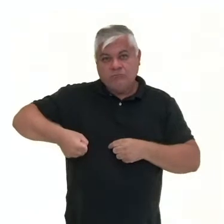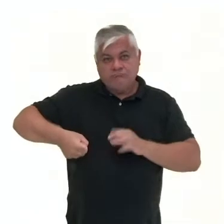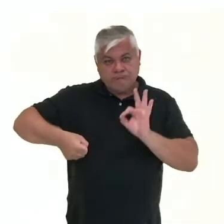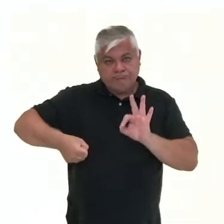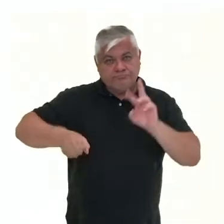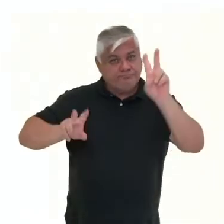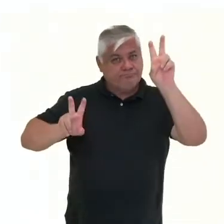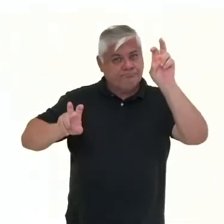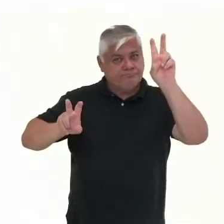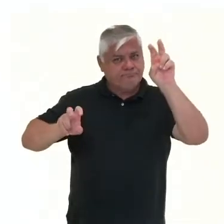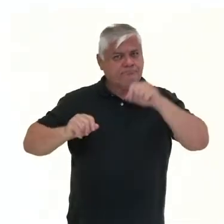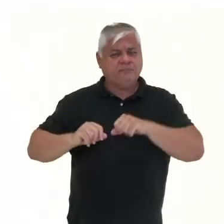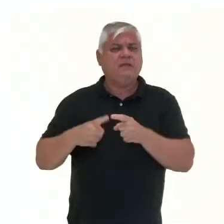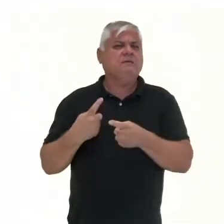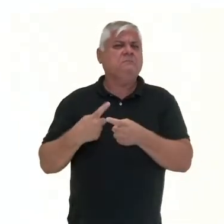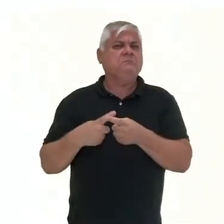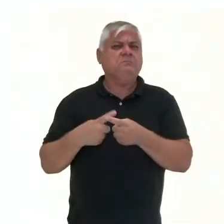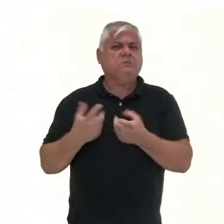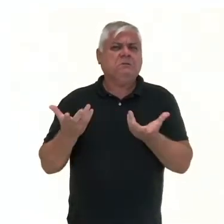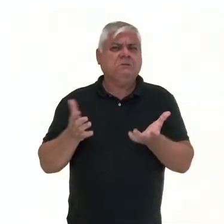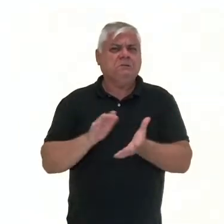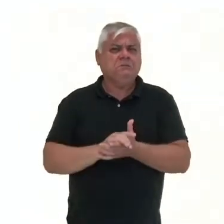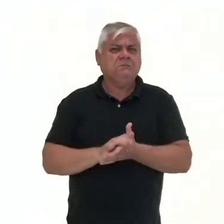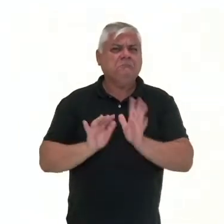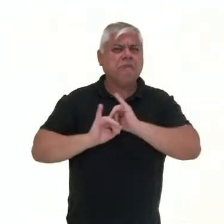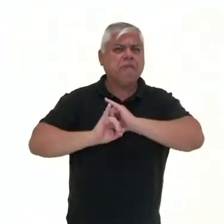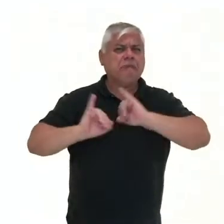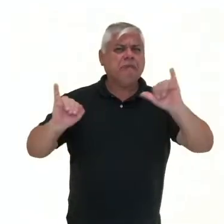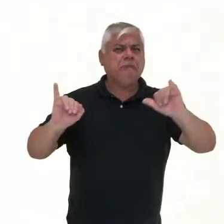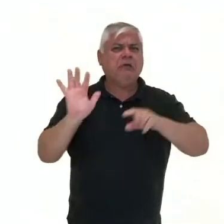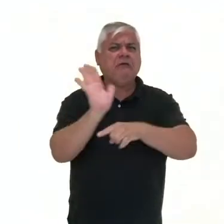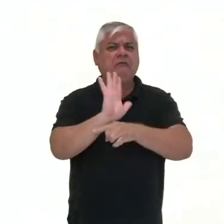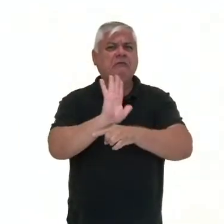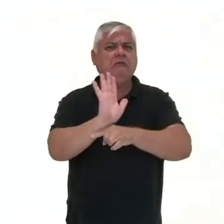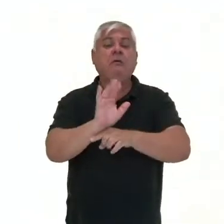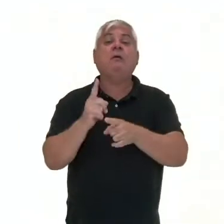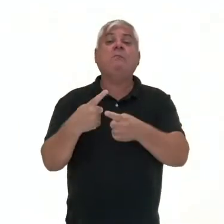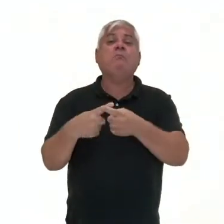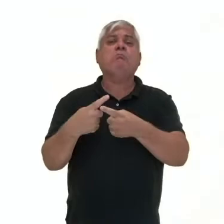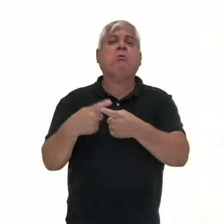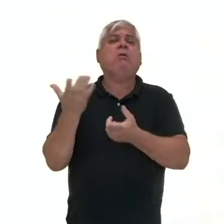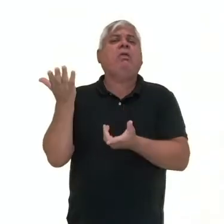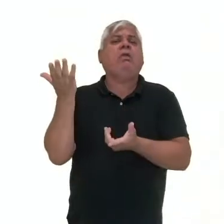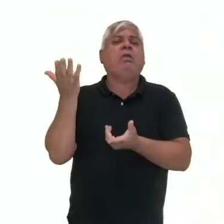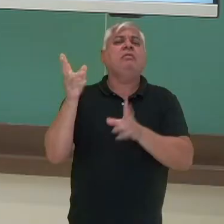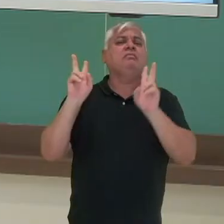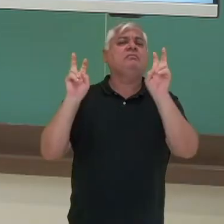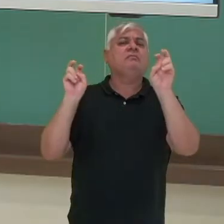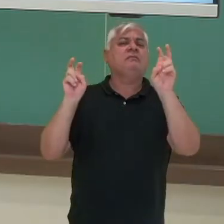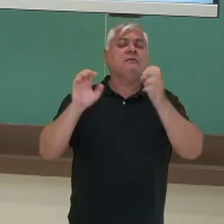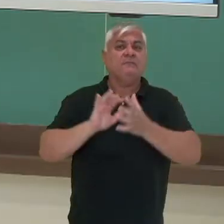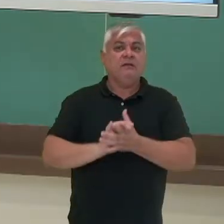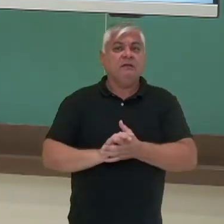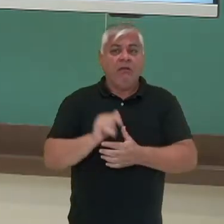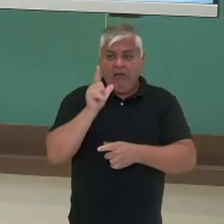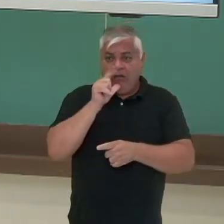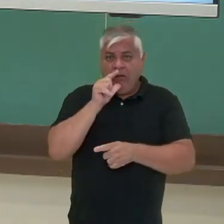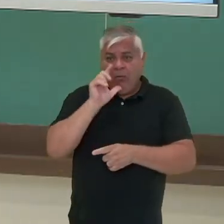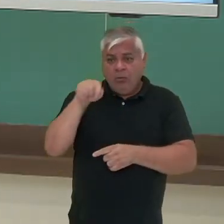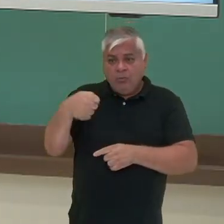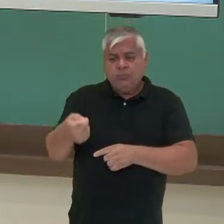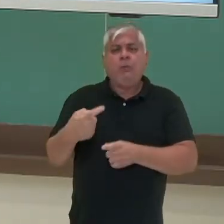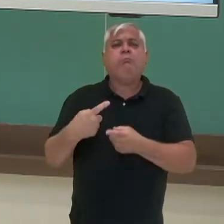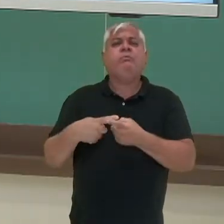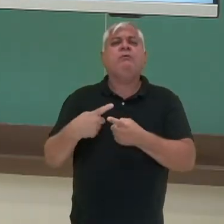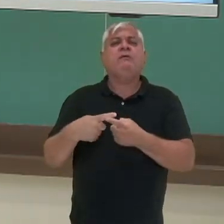certo? Por que será que essa campanha aqui desse filme curta-metragem ele fala sobre a água? O que será que